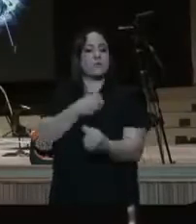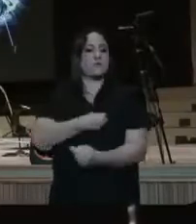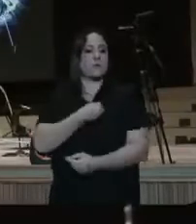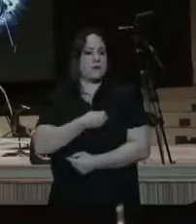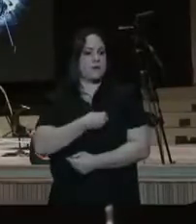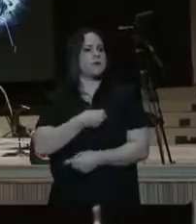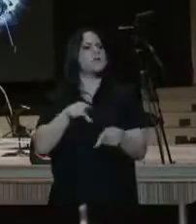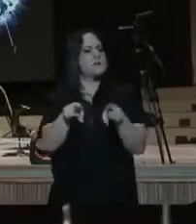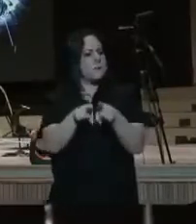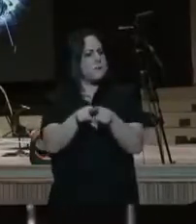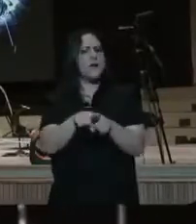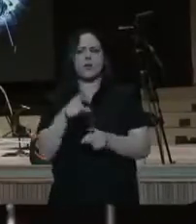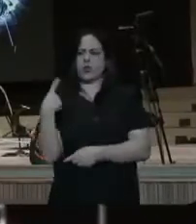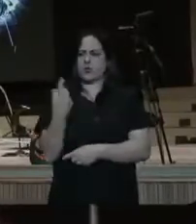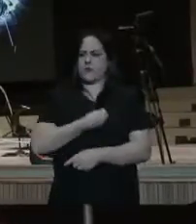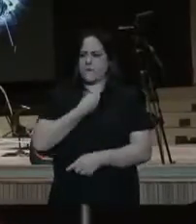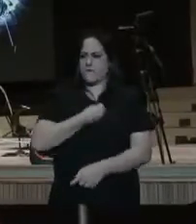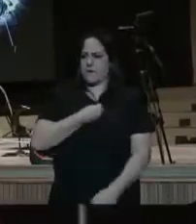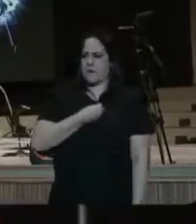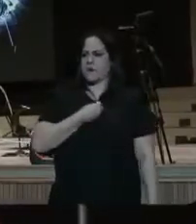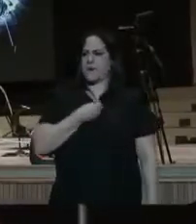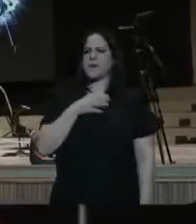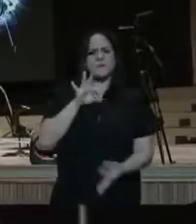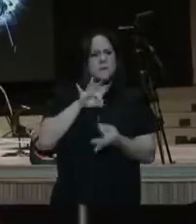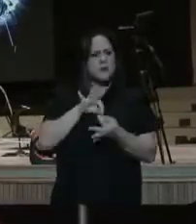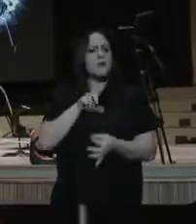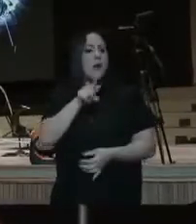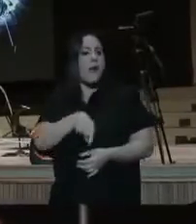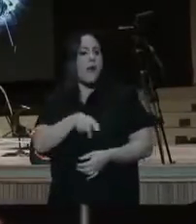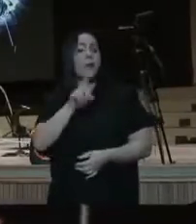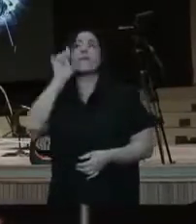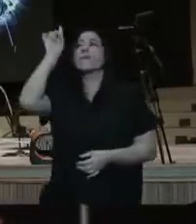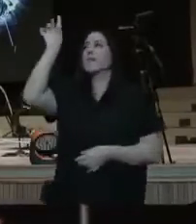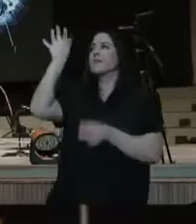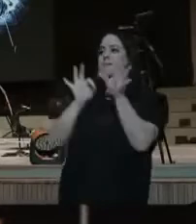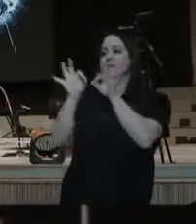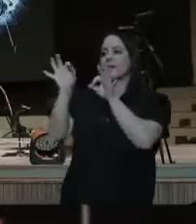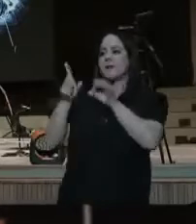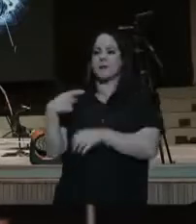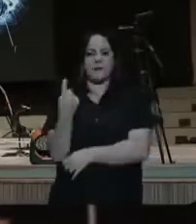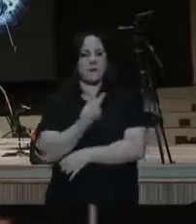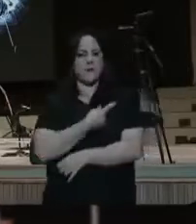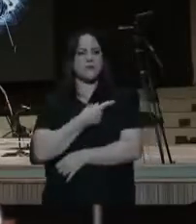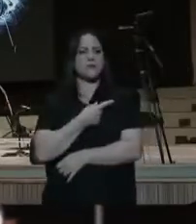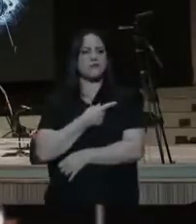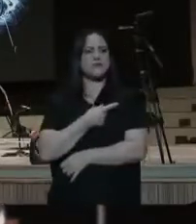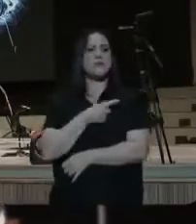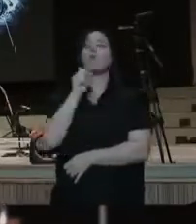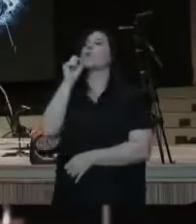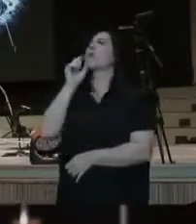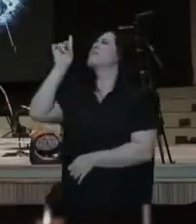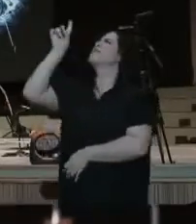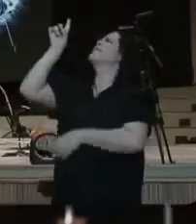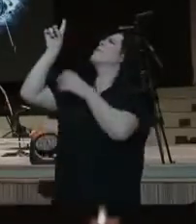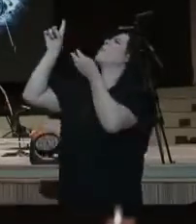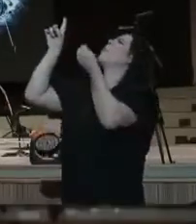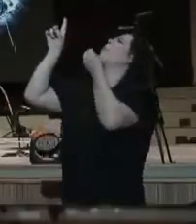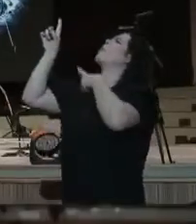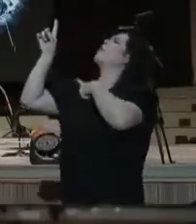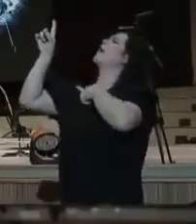à nossa vida espiritual é o que deus tem reservado para nós é o que ele quer construir a partir da nossa vida